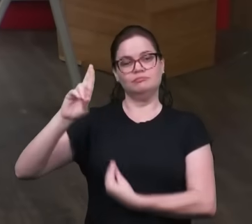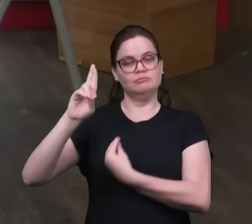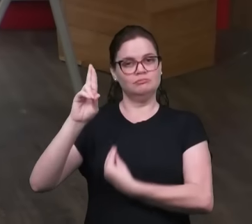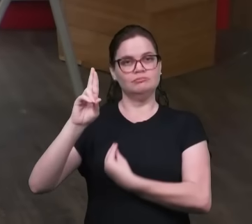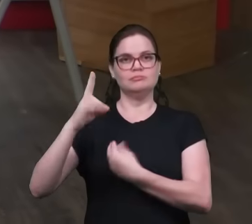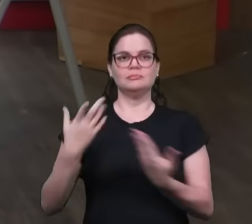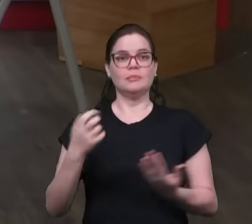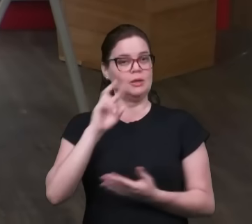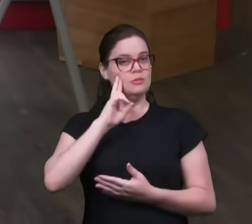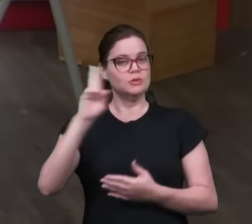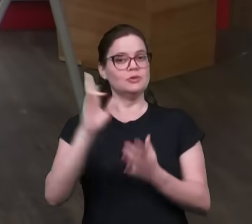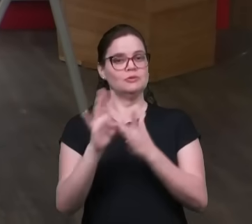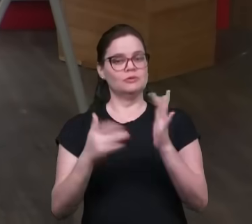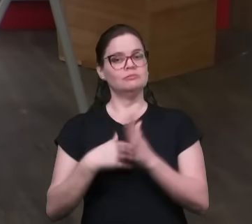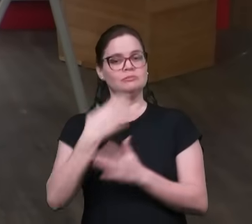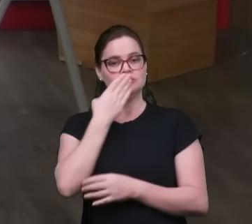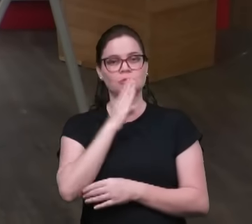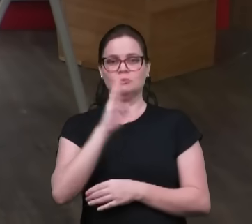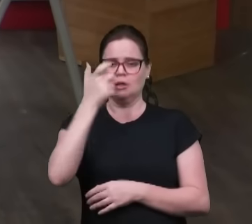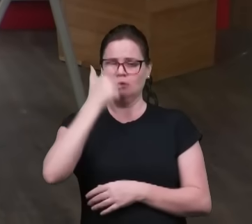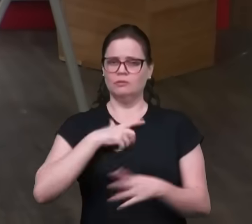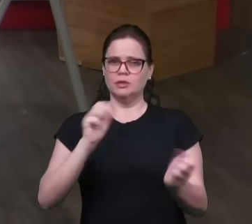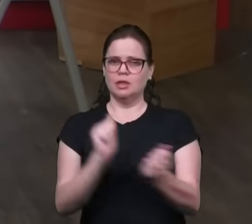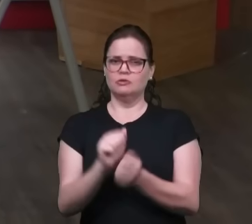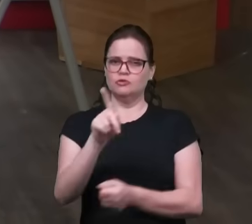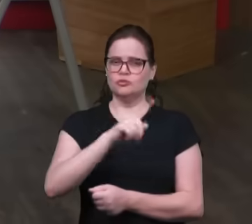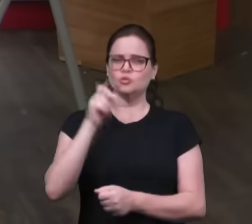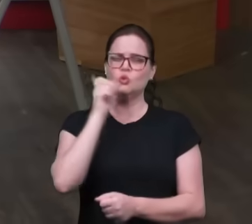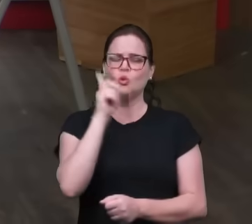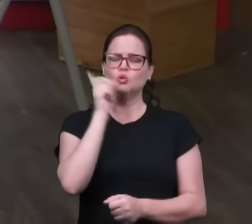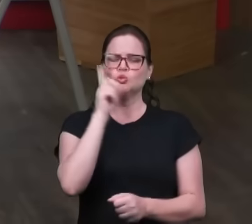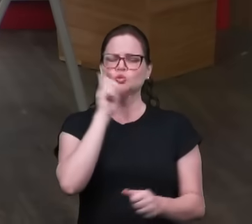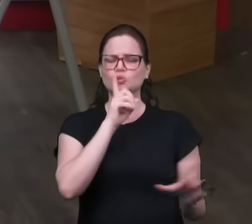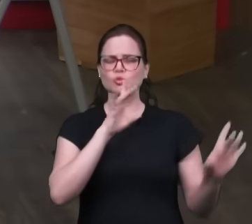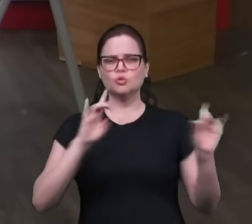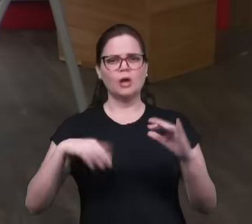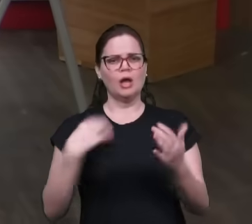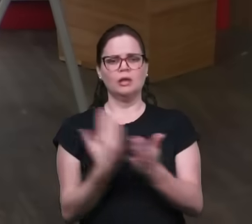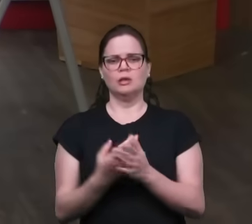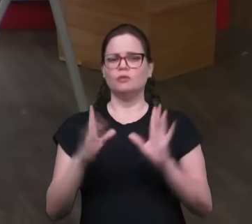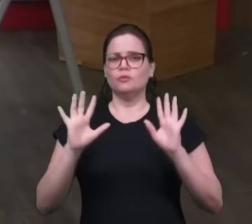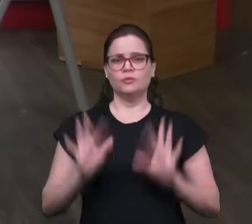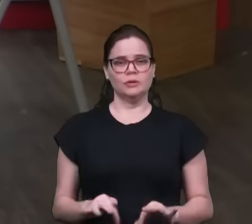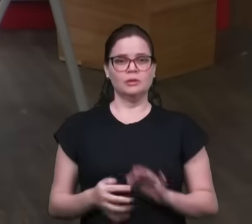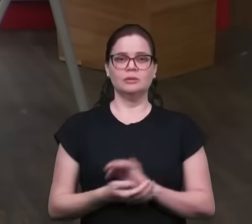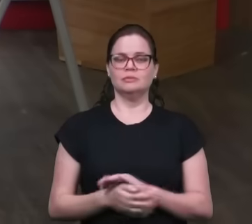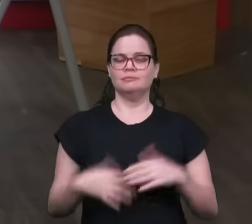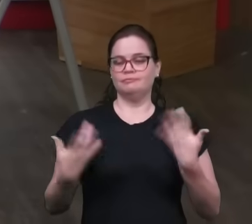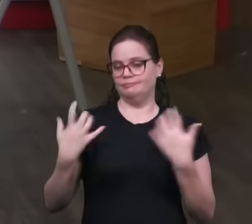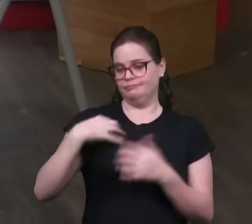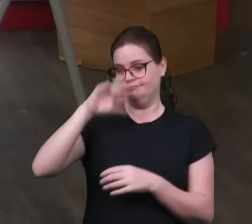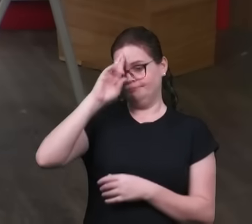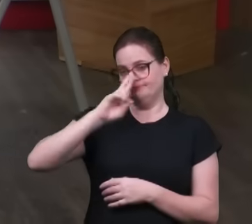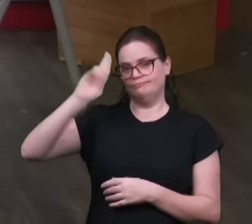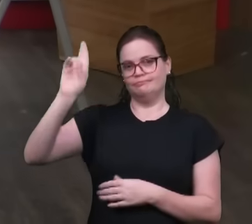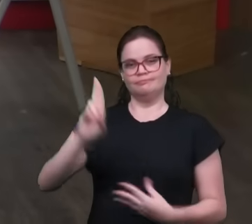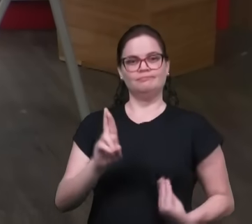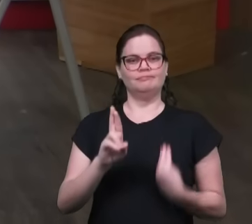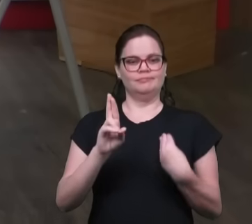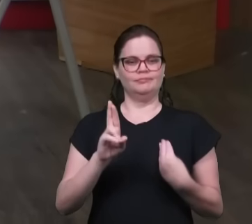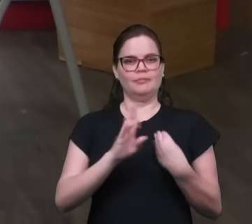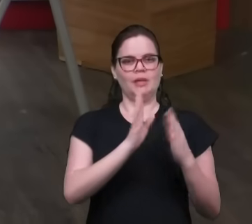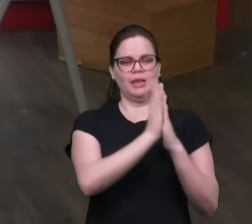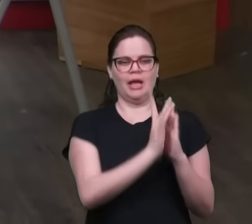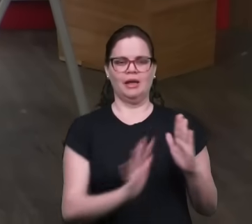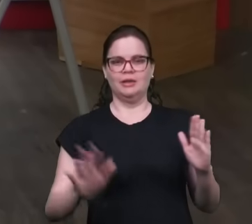convosco. Jesus falou isso, confirmando: estarei convosco todos os dias até a consumação dos séculos, né? Então a presença do Senhor marcante na vida da